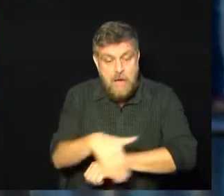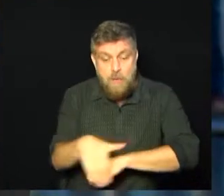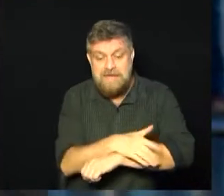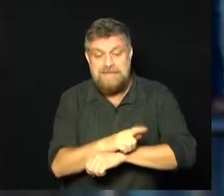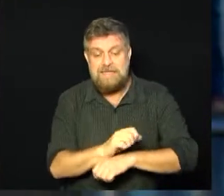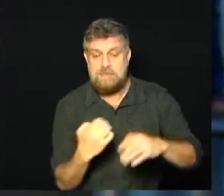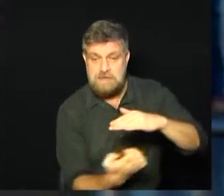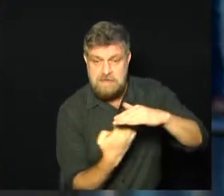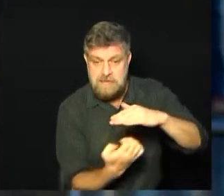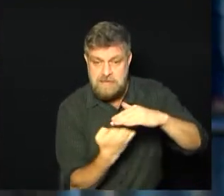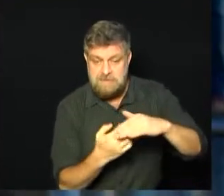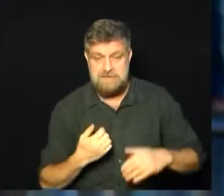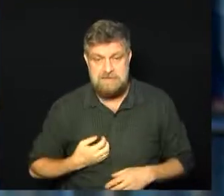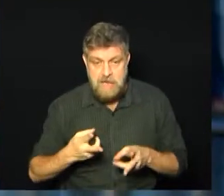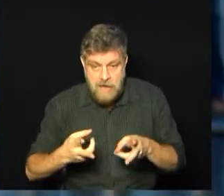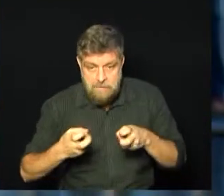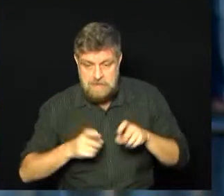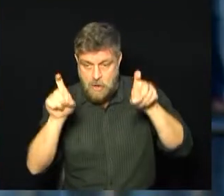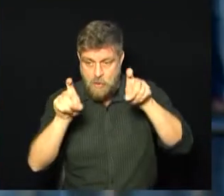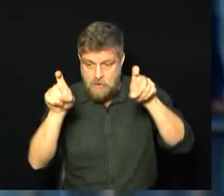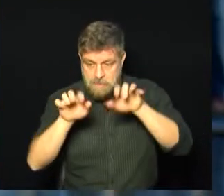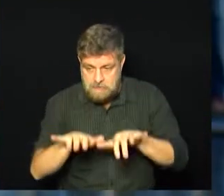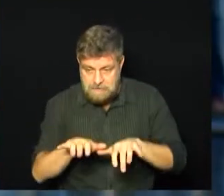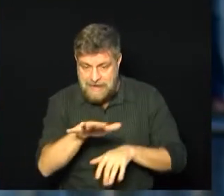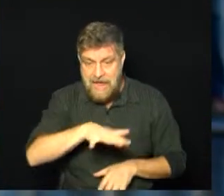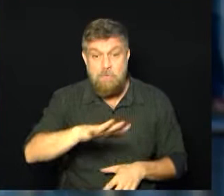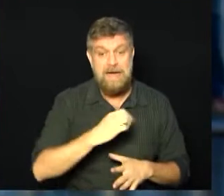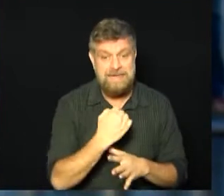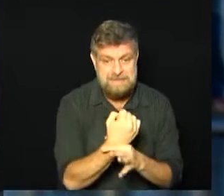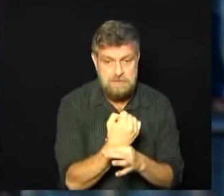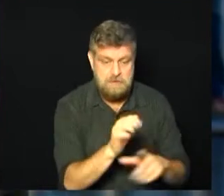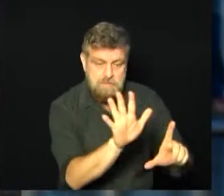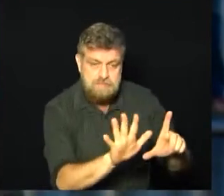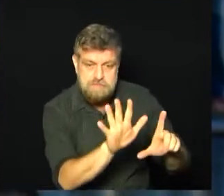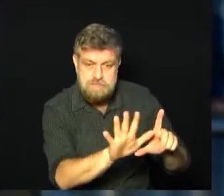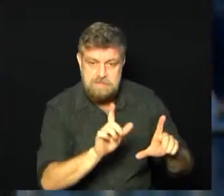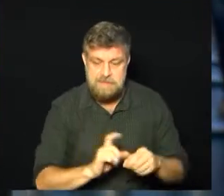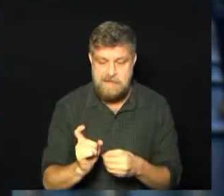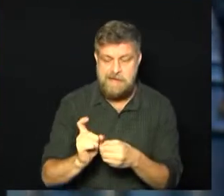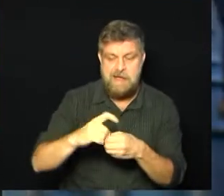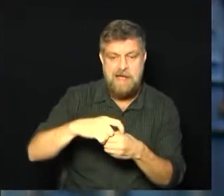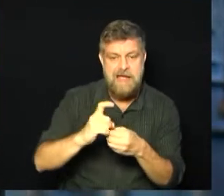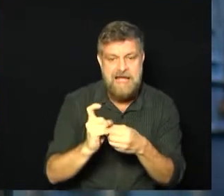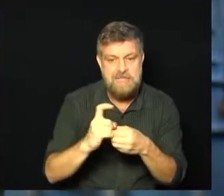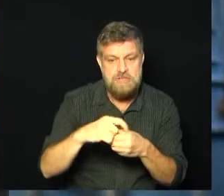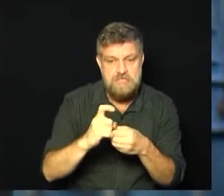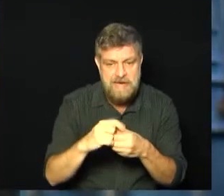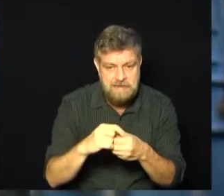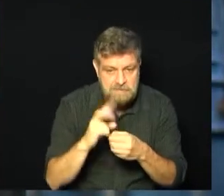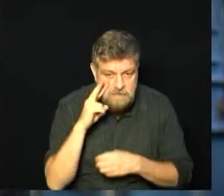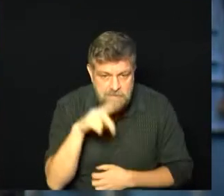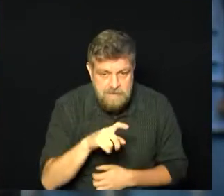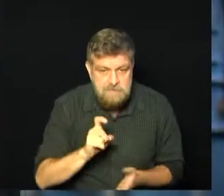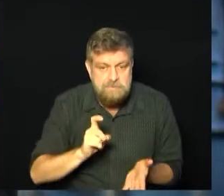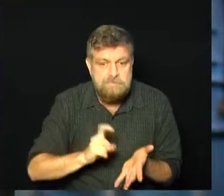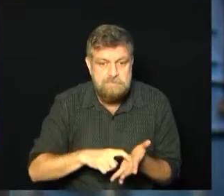que ele observe se o computador dele vai identificar que ele está num ambiente seguro, se vai aparecer aquele cadeado de segurança e confirmar